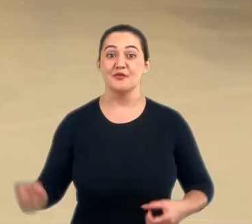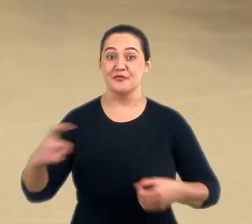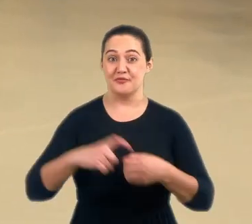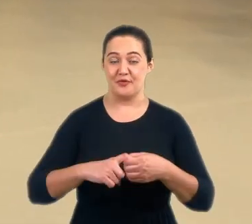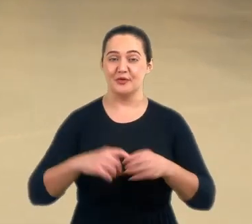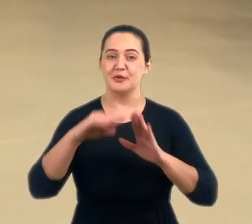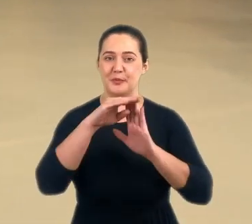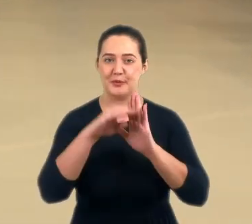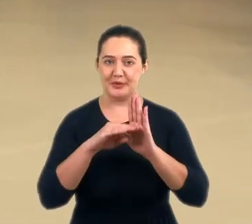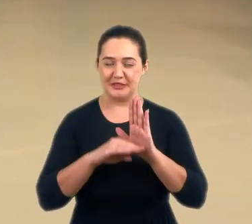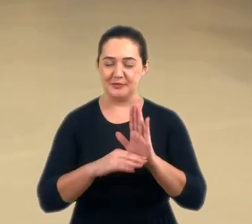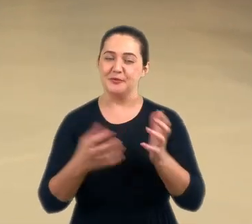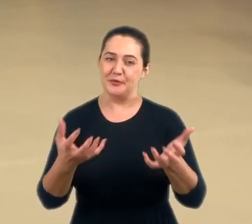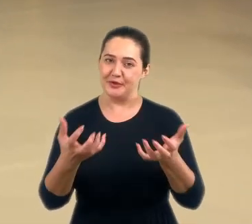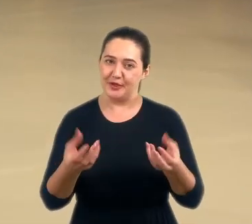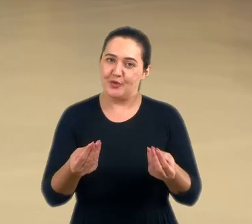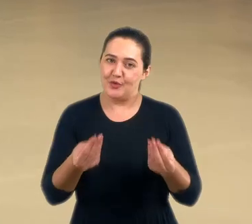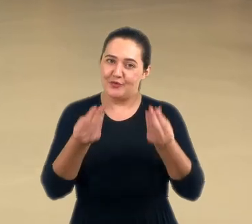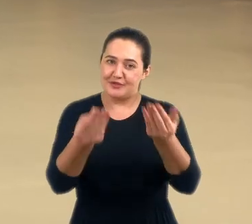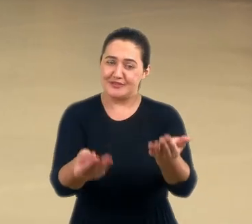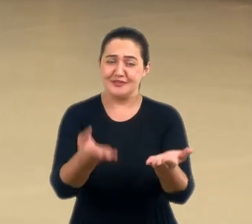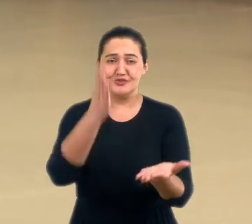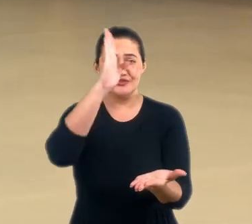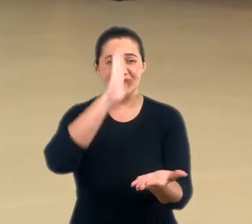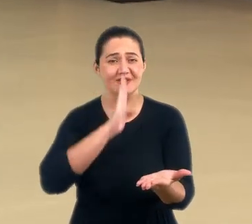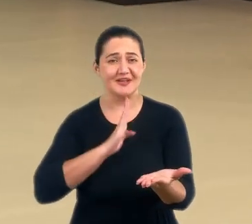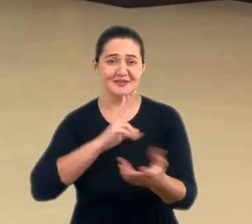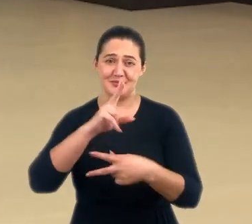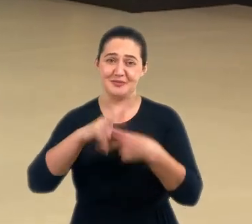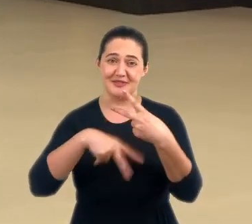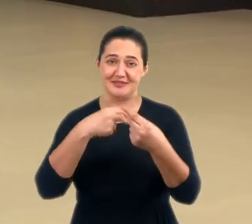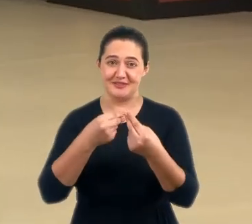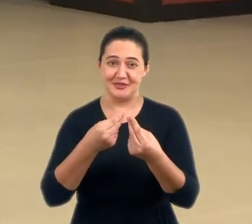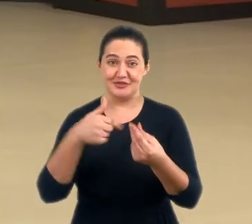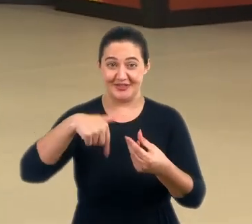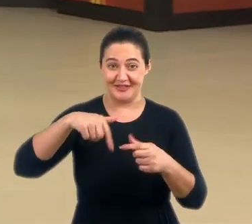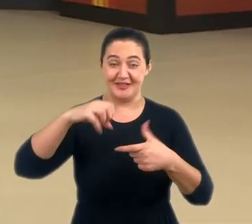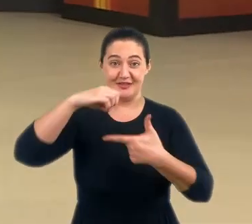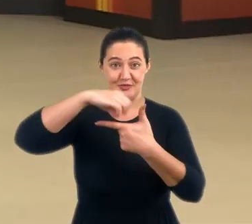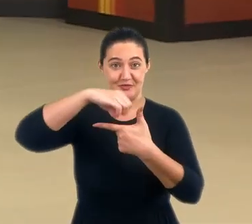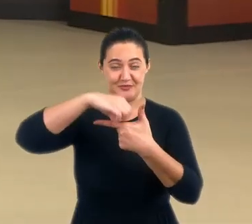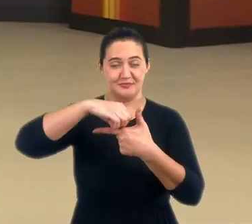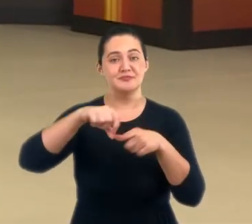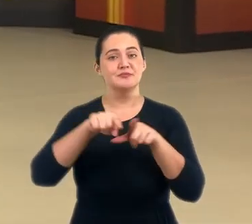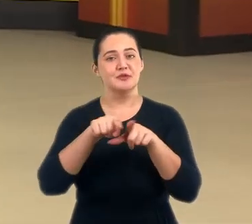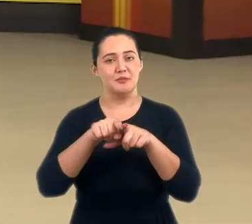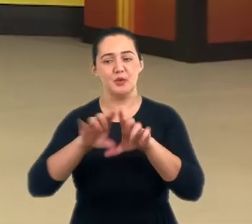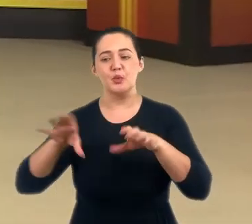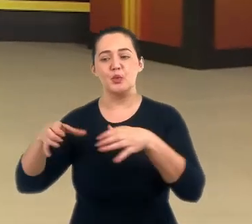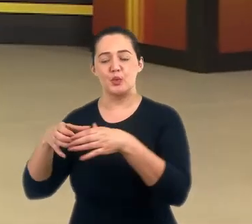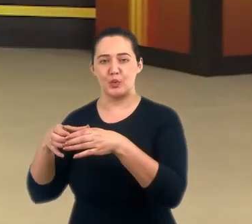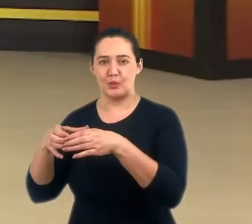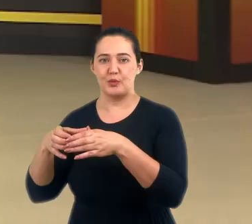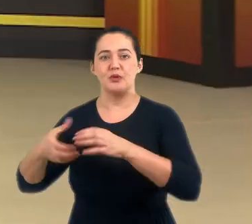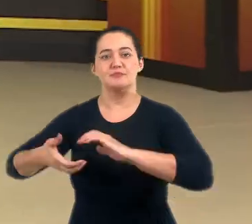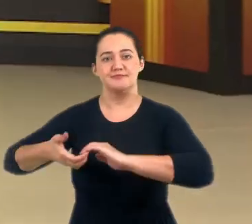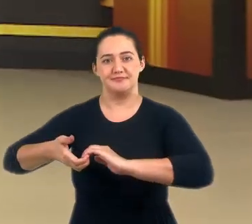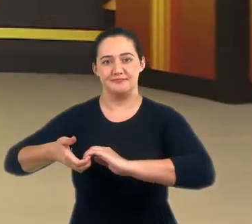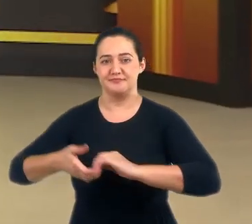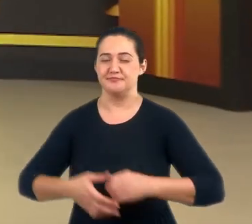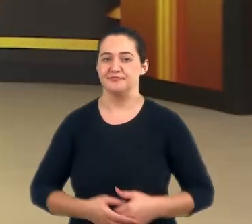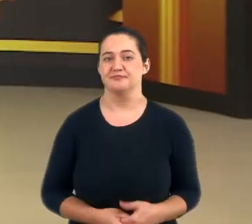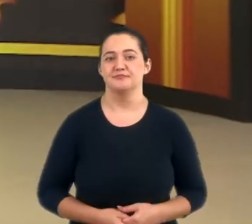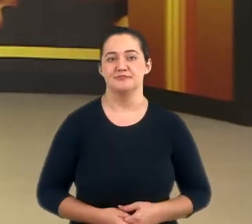De volta com o programa Evidências, eu quero oferecer para você inteiramente grátis um presente da Novo Tempo e dos Anjos da Esperança. É o